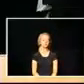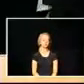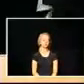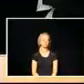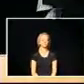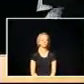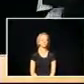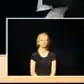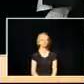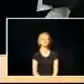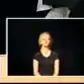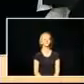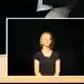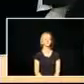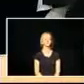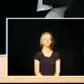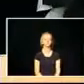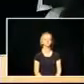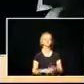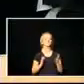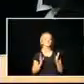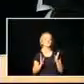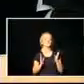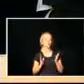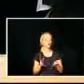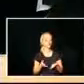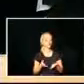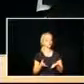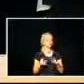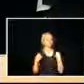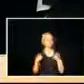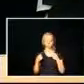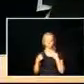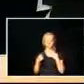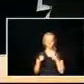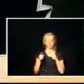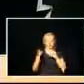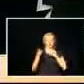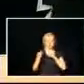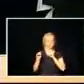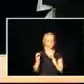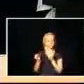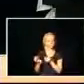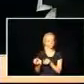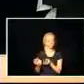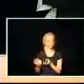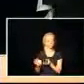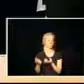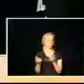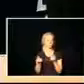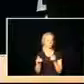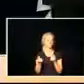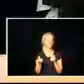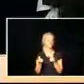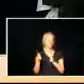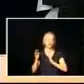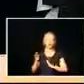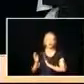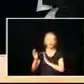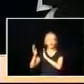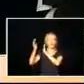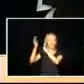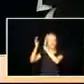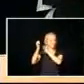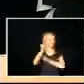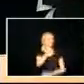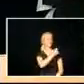Agora precisa realmente investir nos prédios, nos alunos, nos funcionários da universidade, que é o maior patrimônio que nós